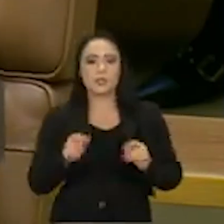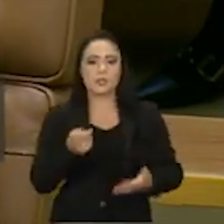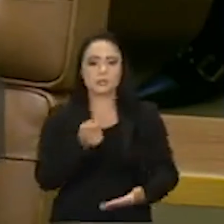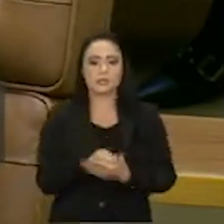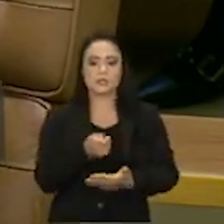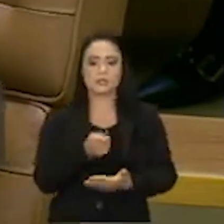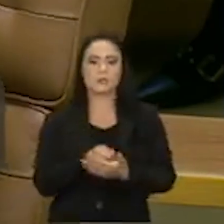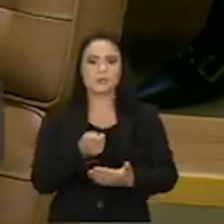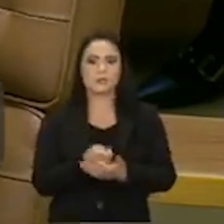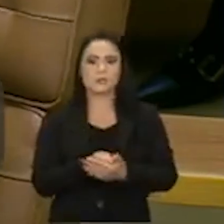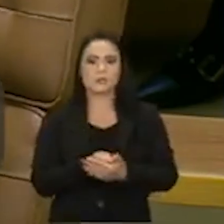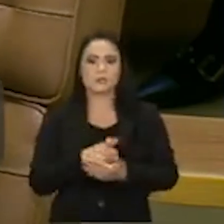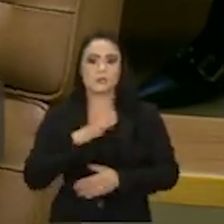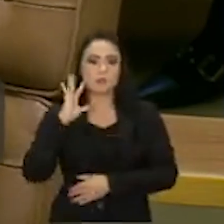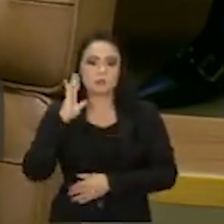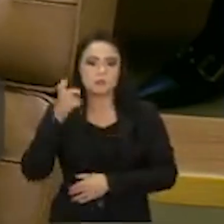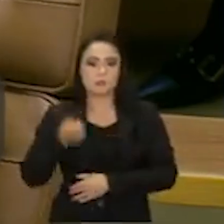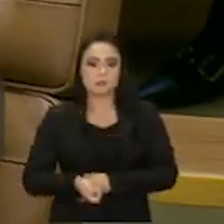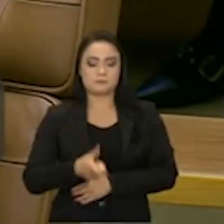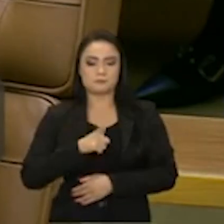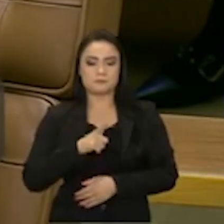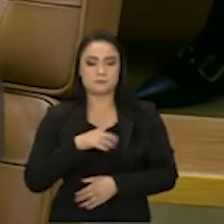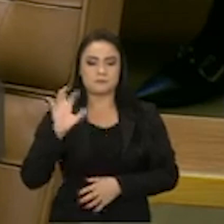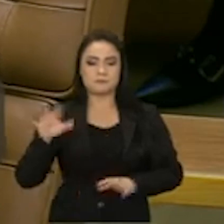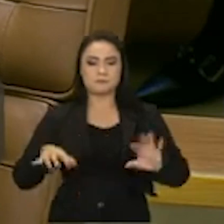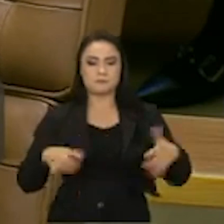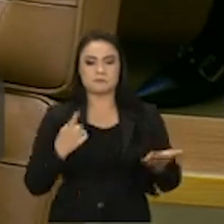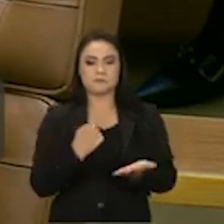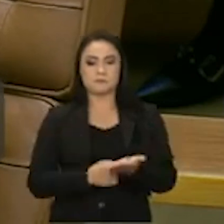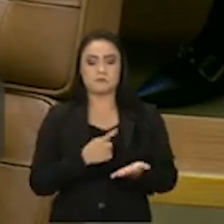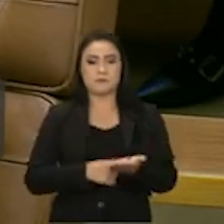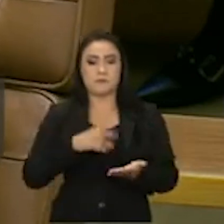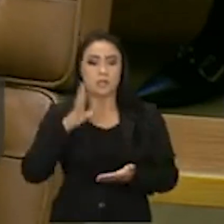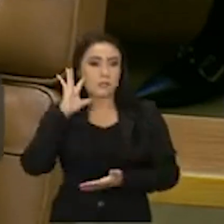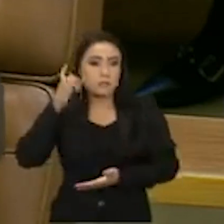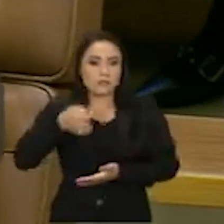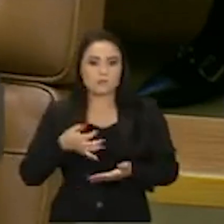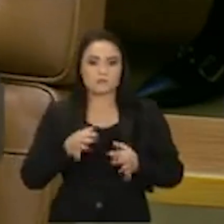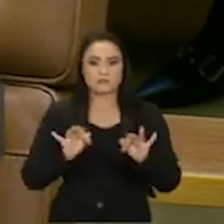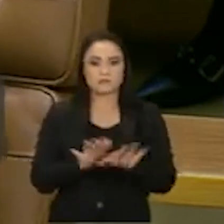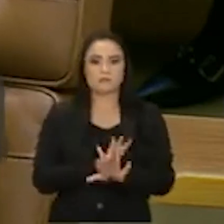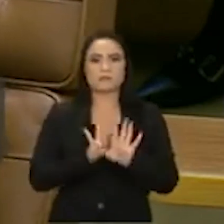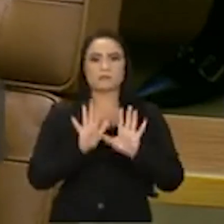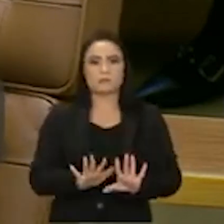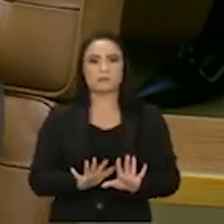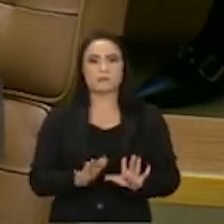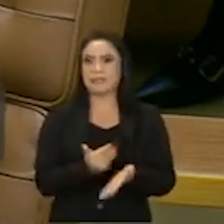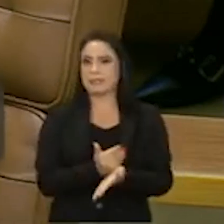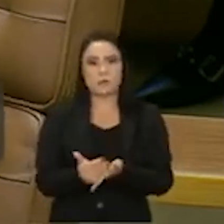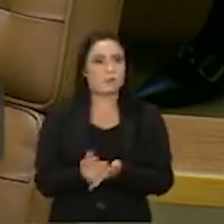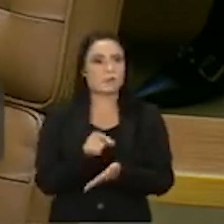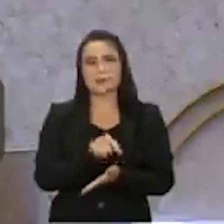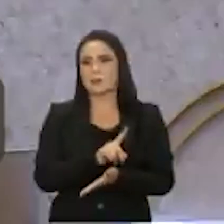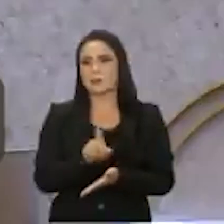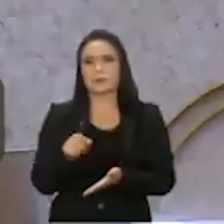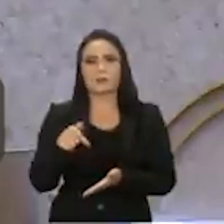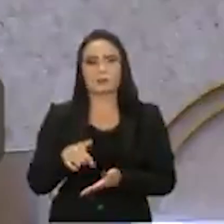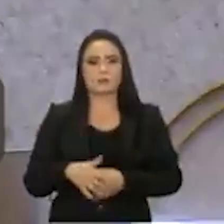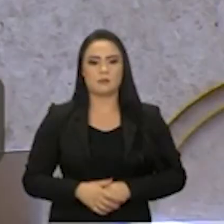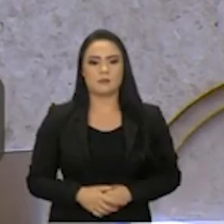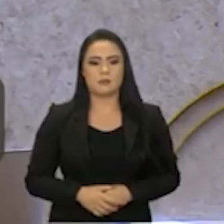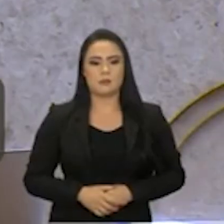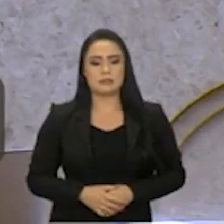de trânsito em julgado para a execução definitiva. Eu não começaria a execução aqui. Que aí